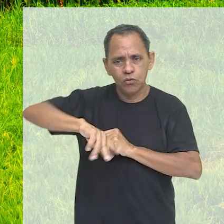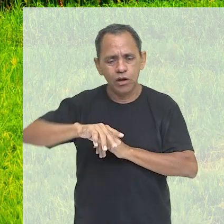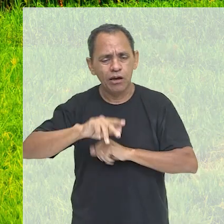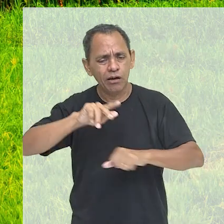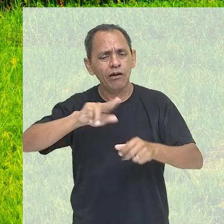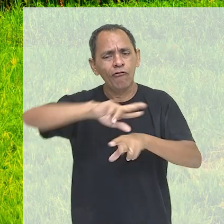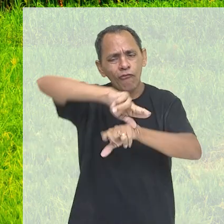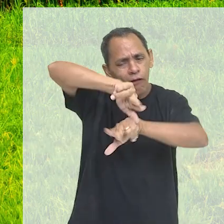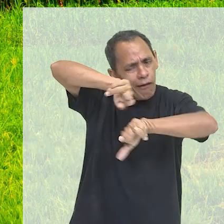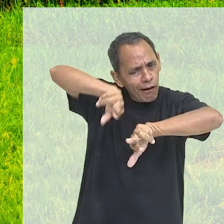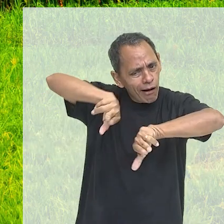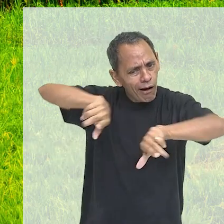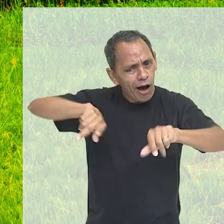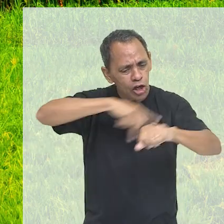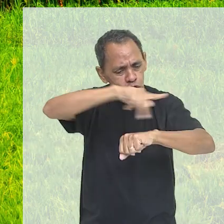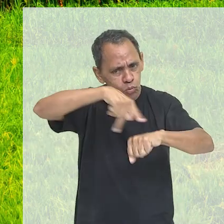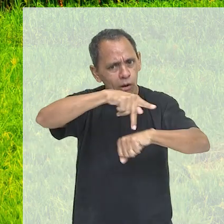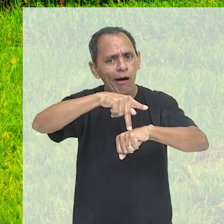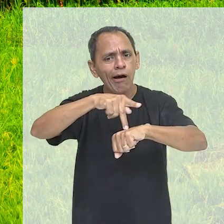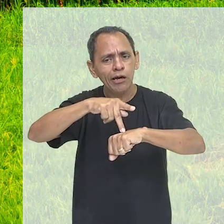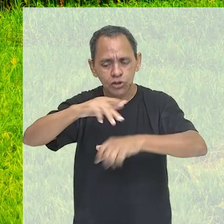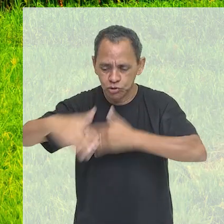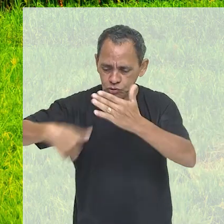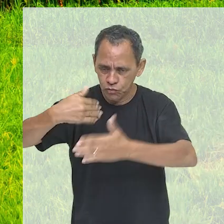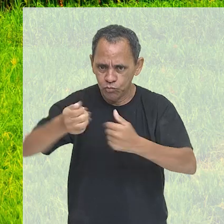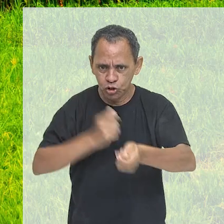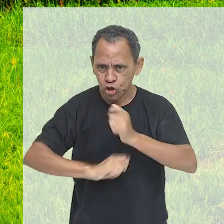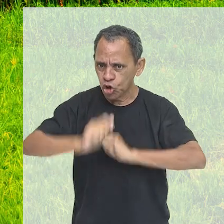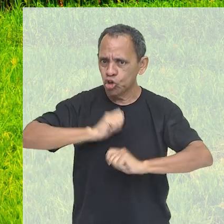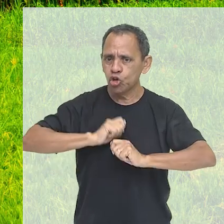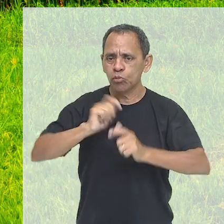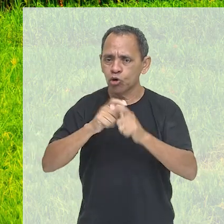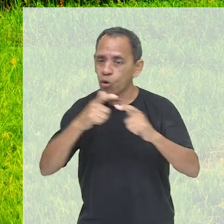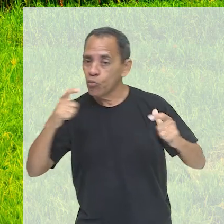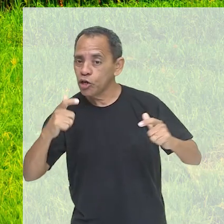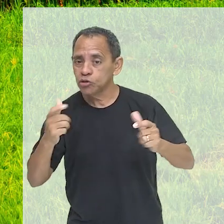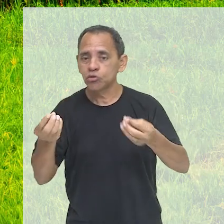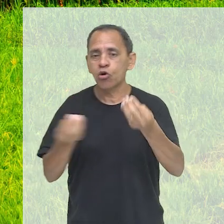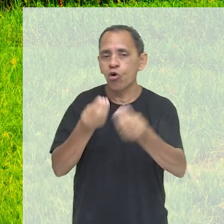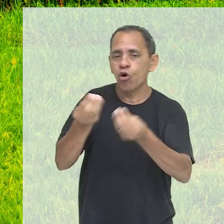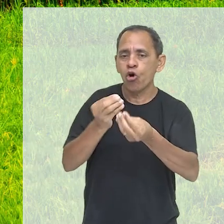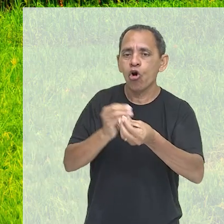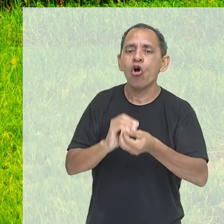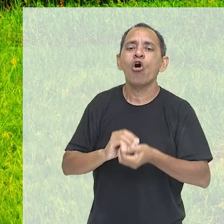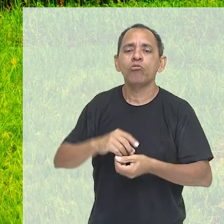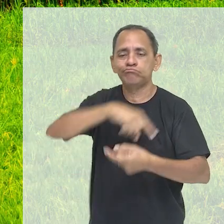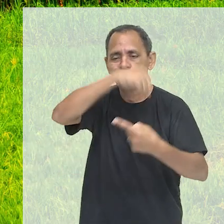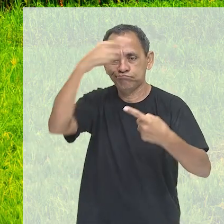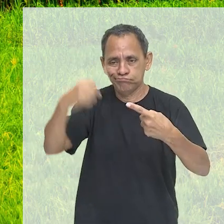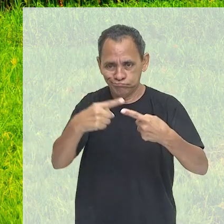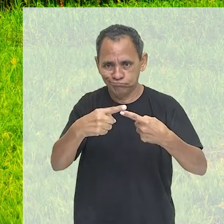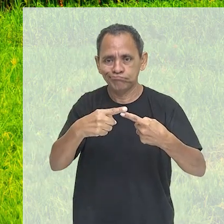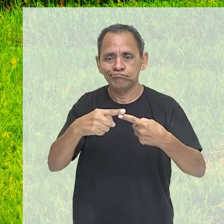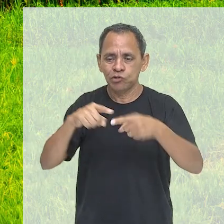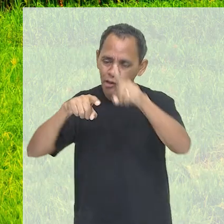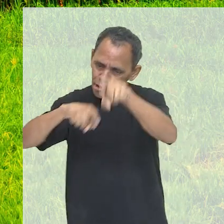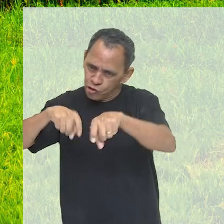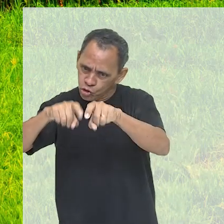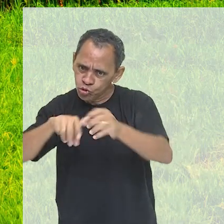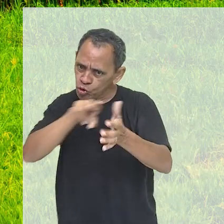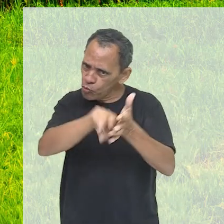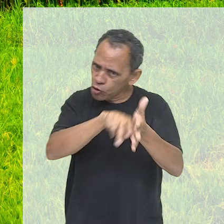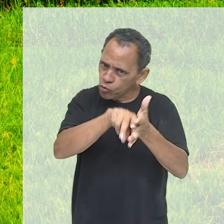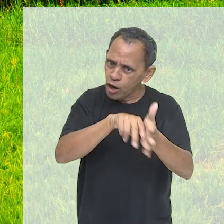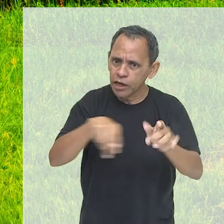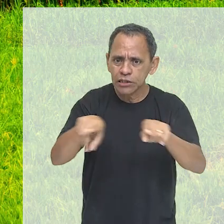econômico de vários países, gente, eles acabam aumentando cada vez mais por causa do setor primário, né? Que é a agricultura e a pecuária,